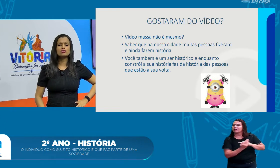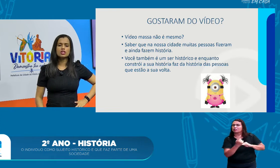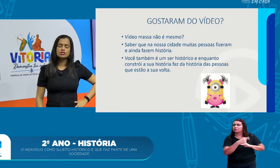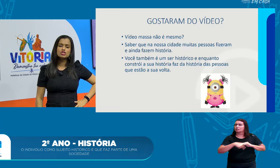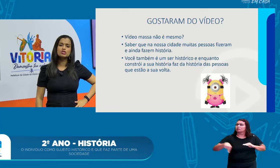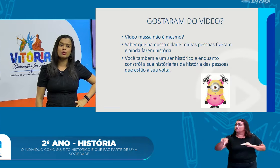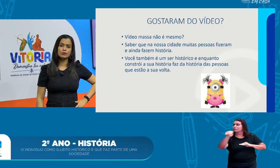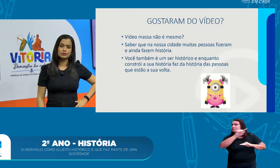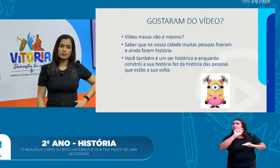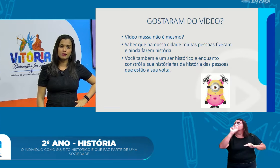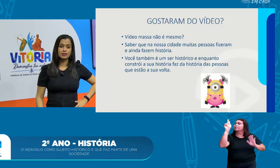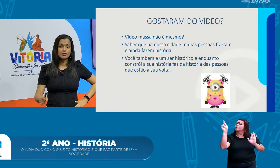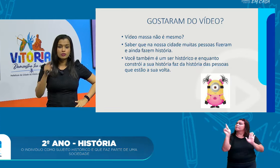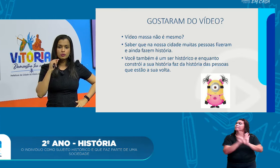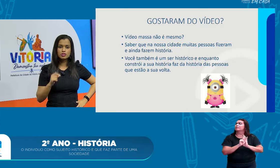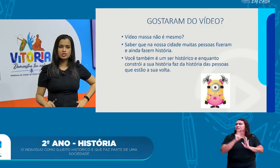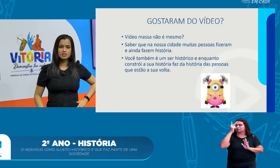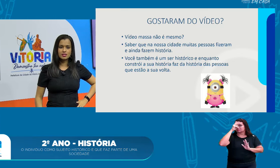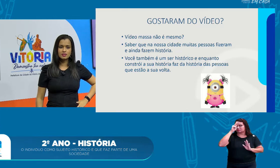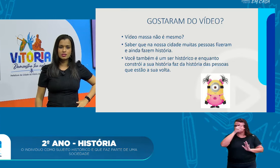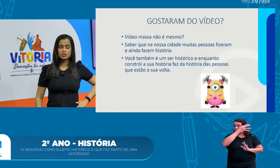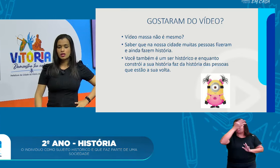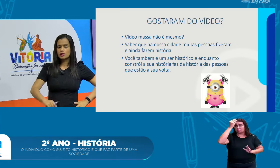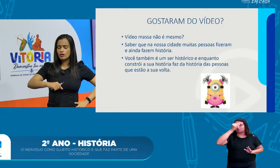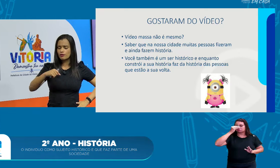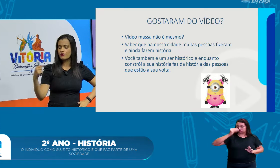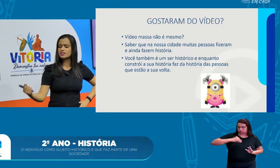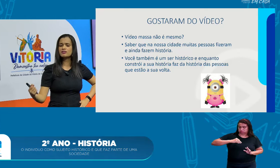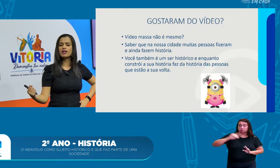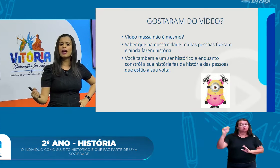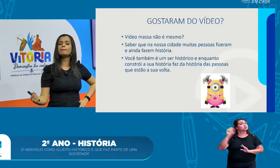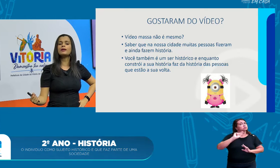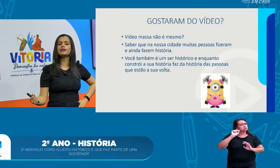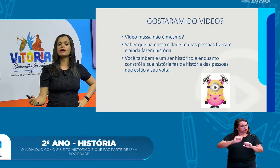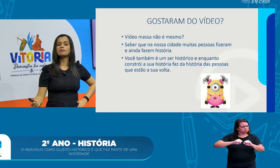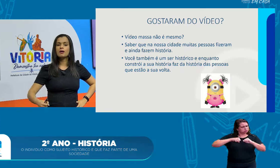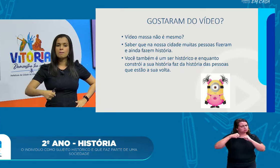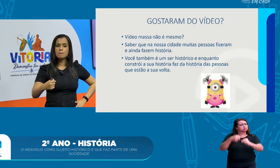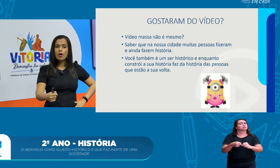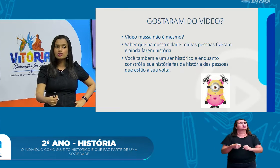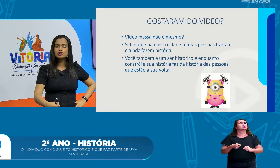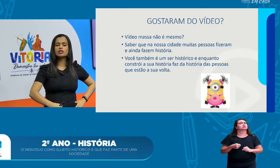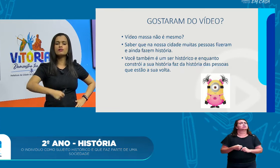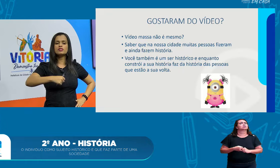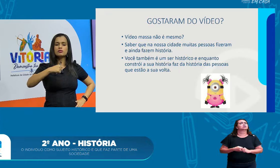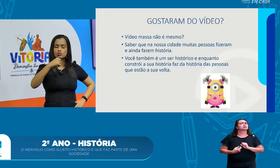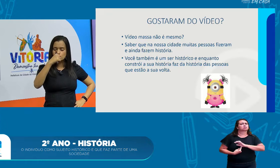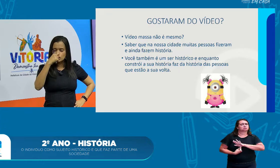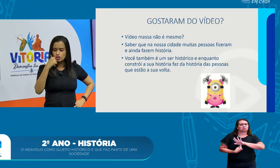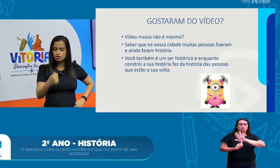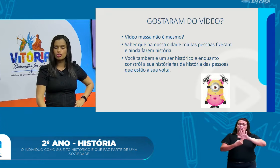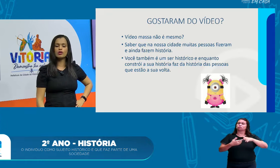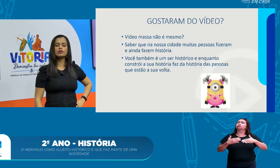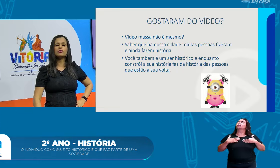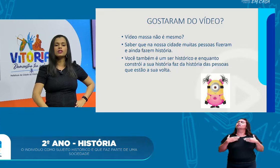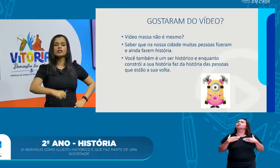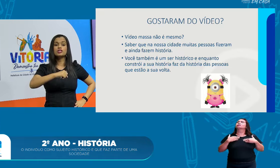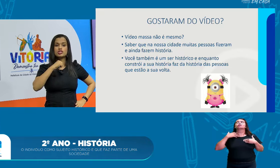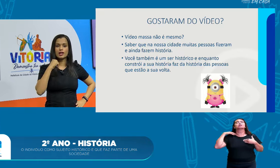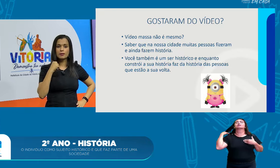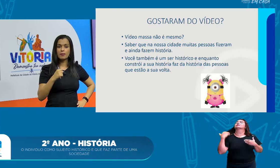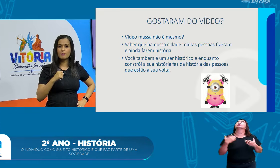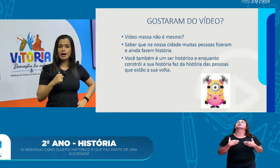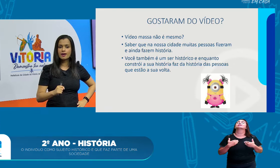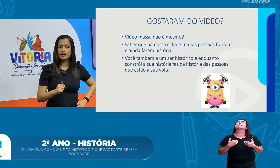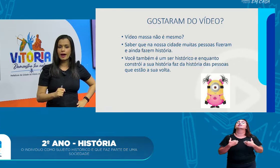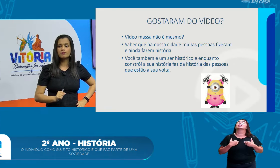um sujeito histórico também. Nunca esqueça disso. Então, faça valer a pena. Mostre que você é um sujeito histórico que está